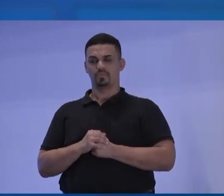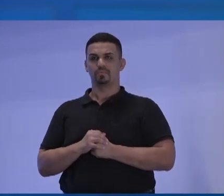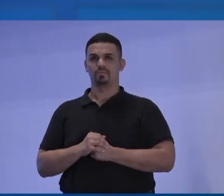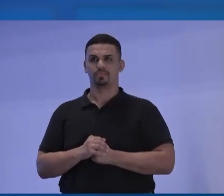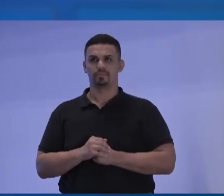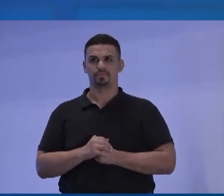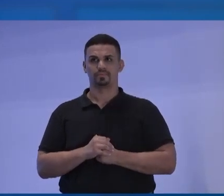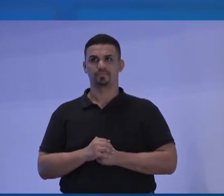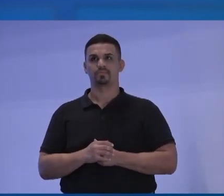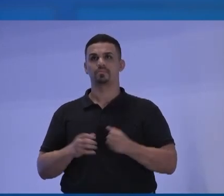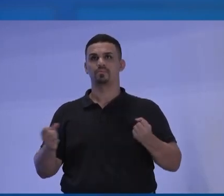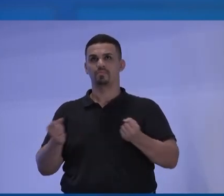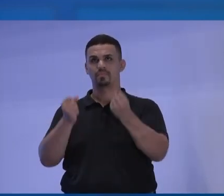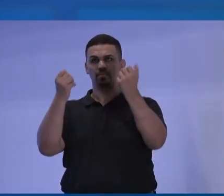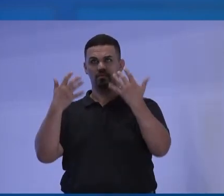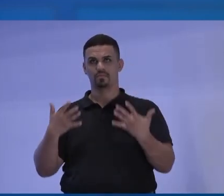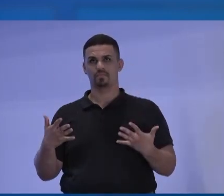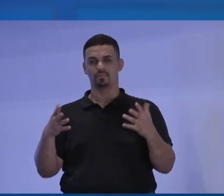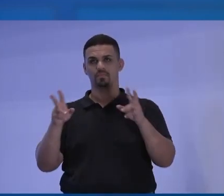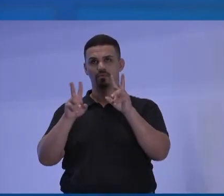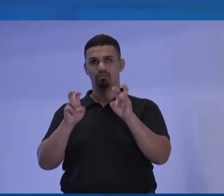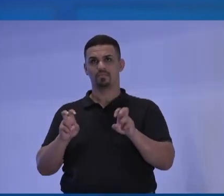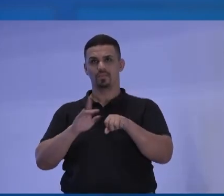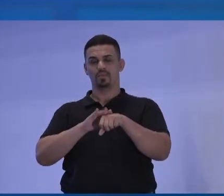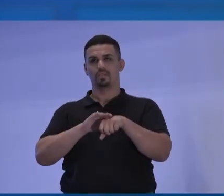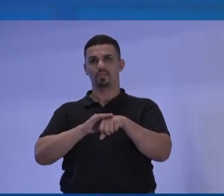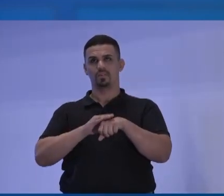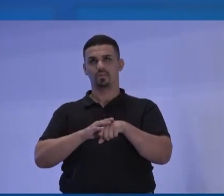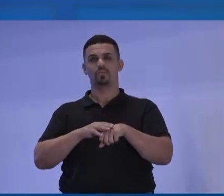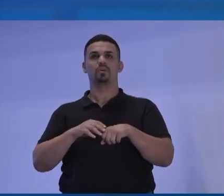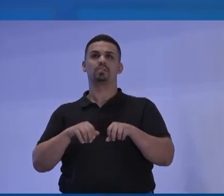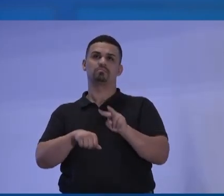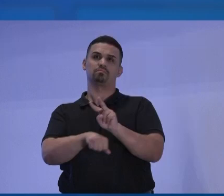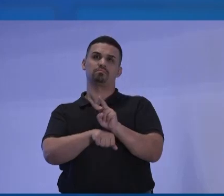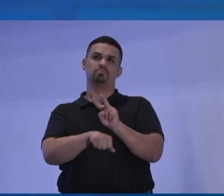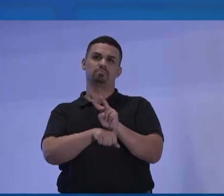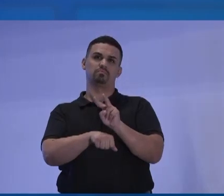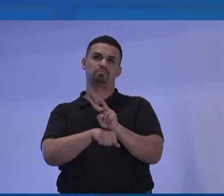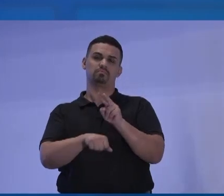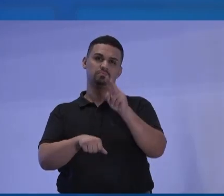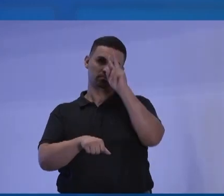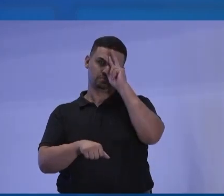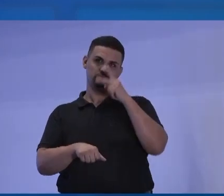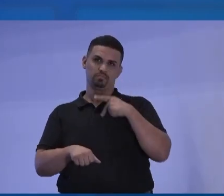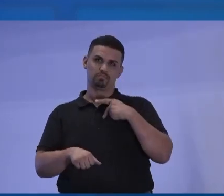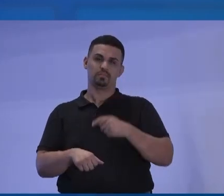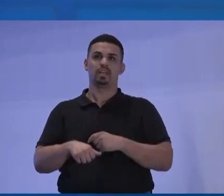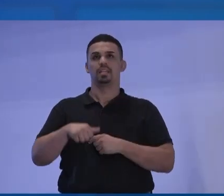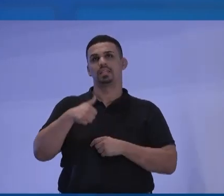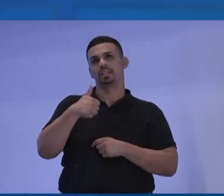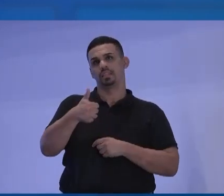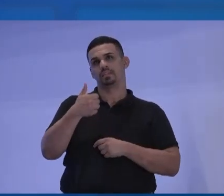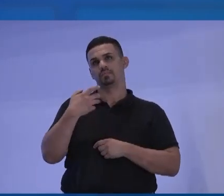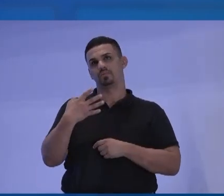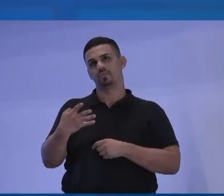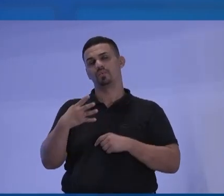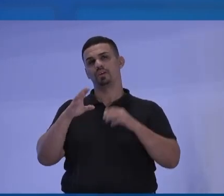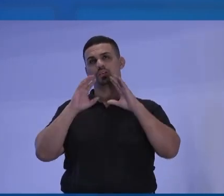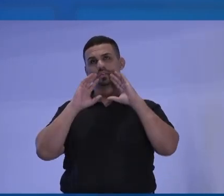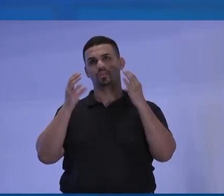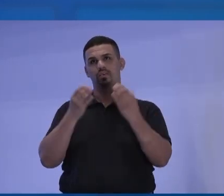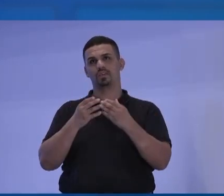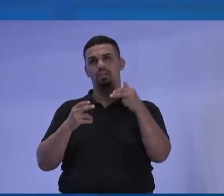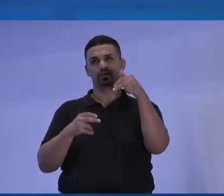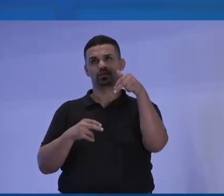Então, vamos falar um pouquinho sobre essa questão das doenças autoimunes. No 14º Congresso Internacional de Doenças Autoimunes, que